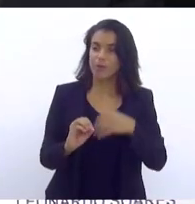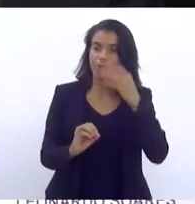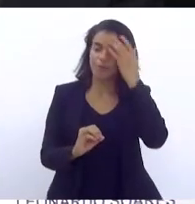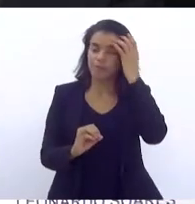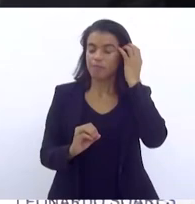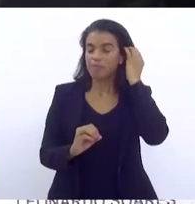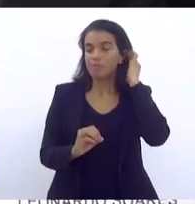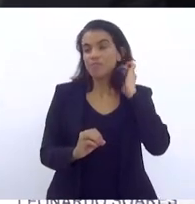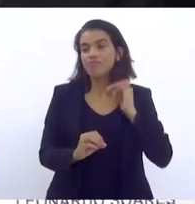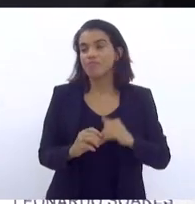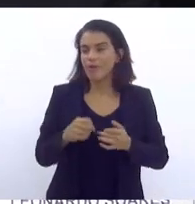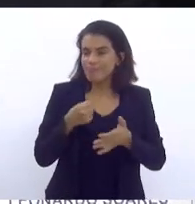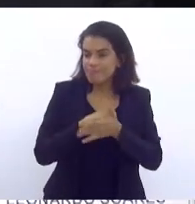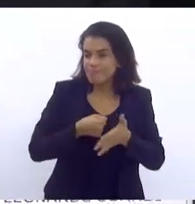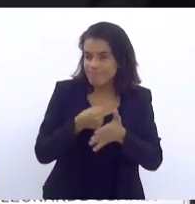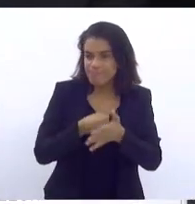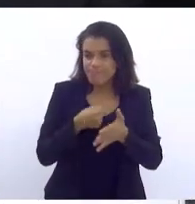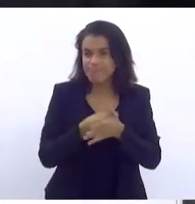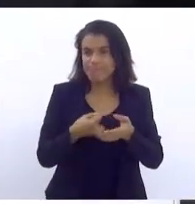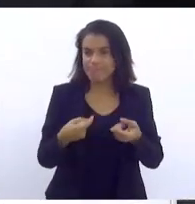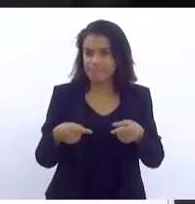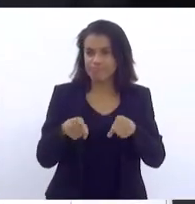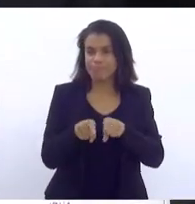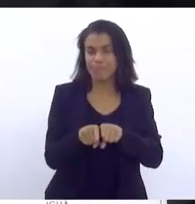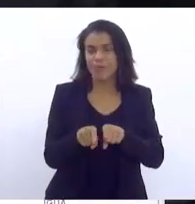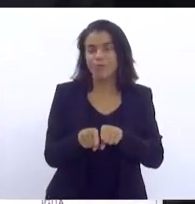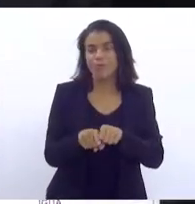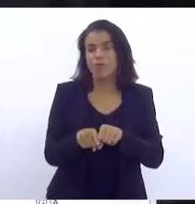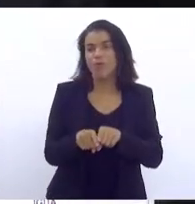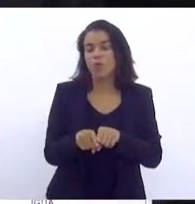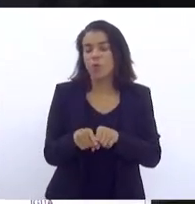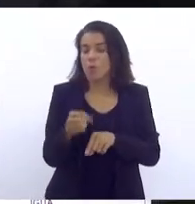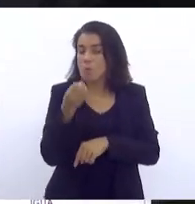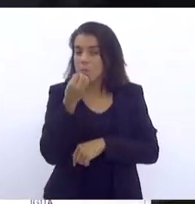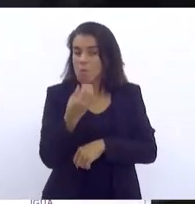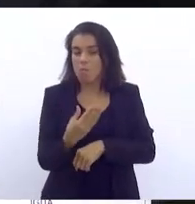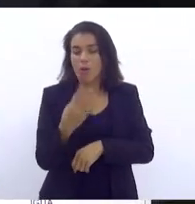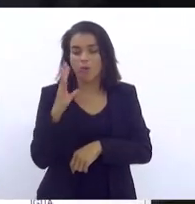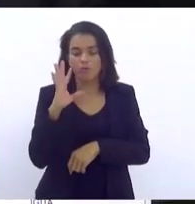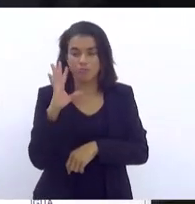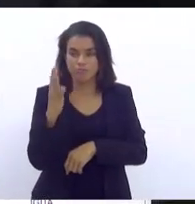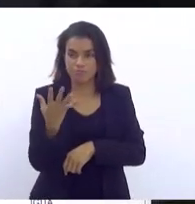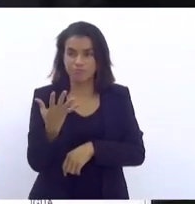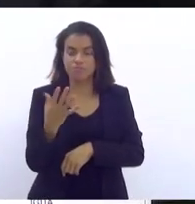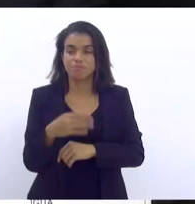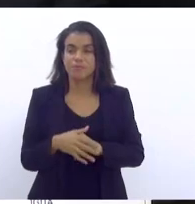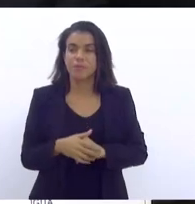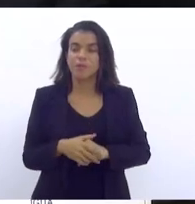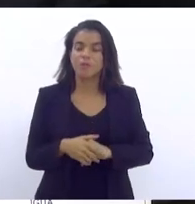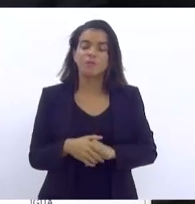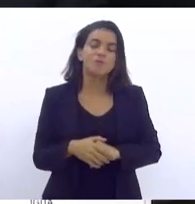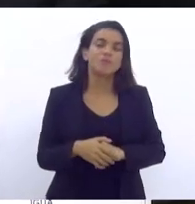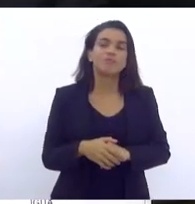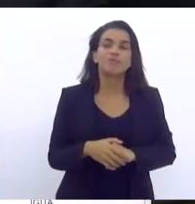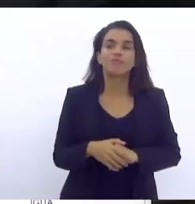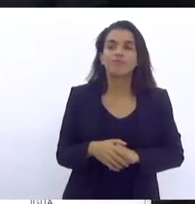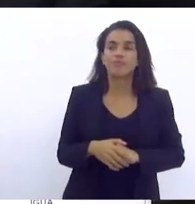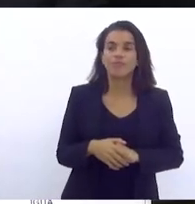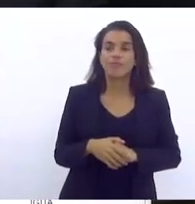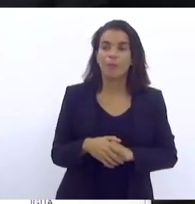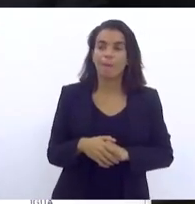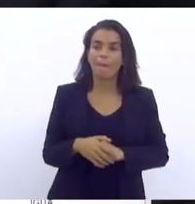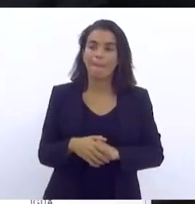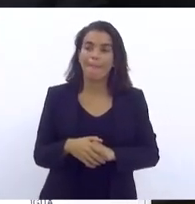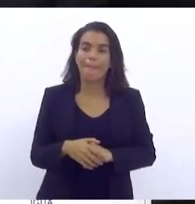bastante bastante dignas bastante importantes com resultados igualmente importantes Deputado eu vou tentar